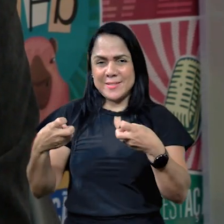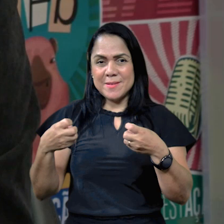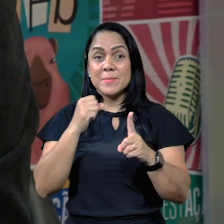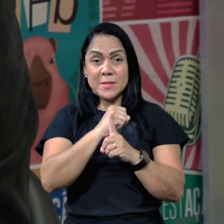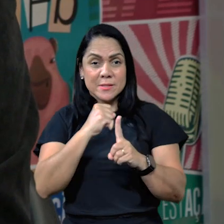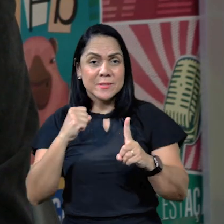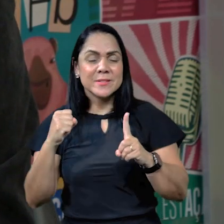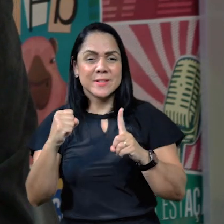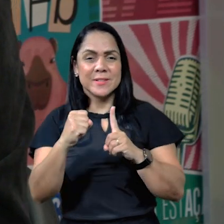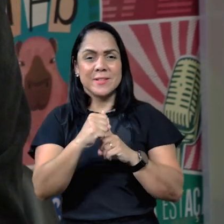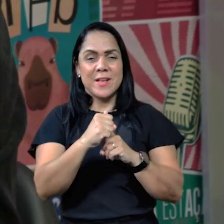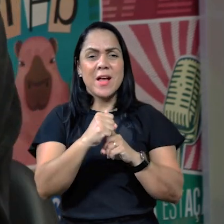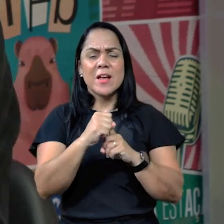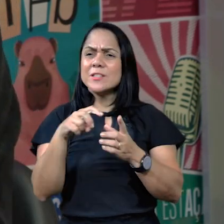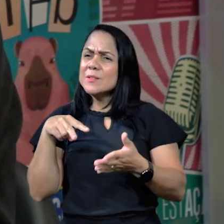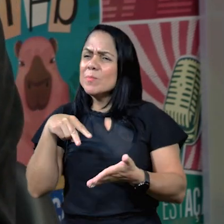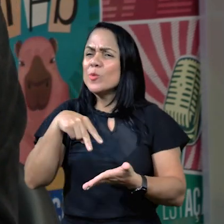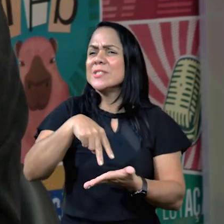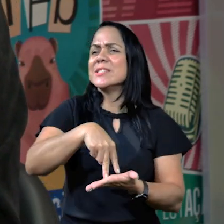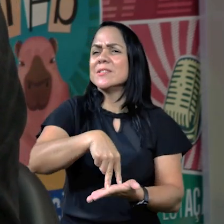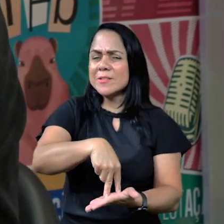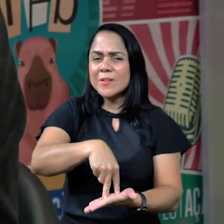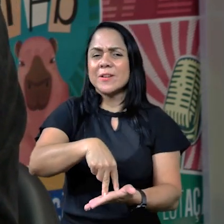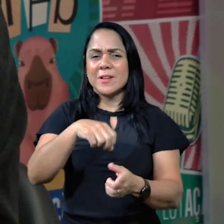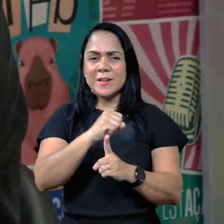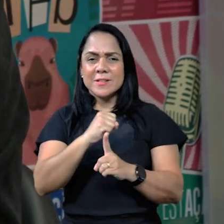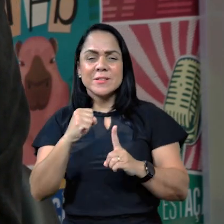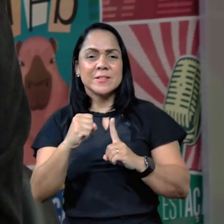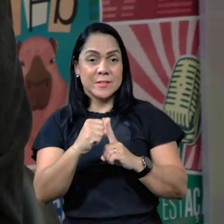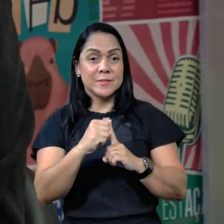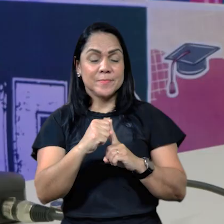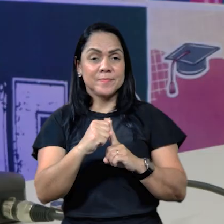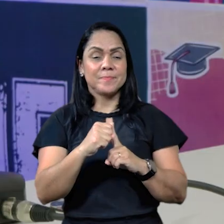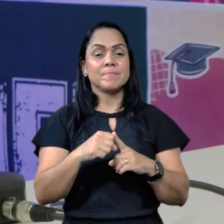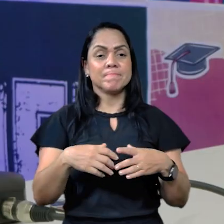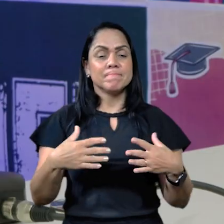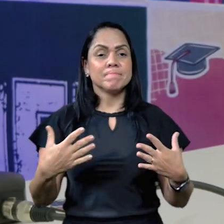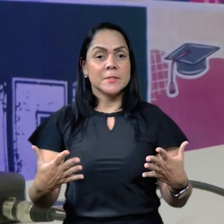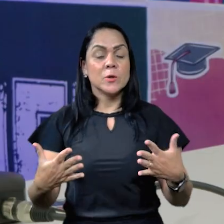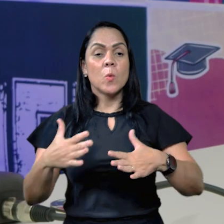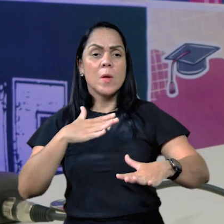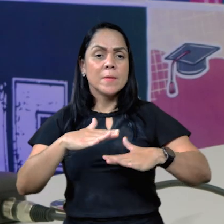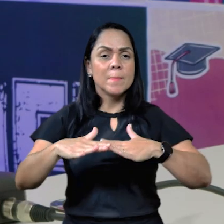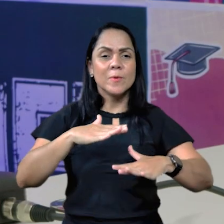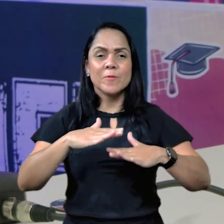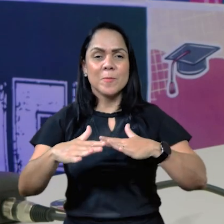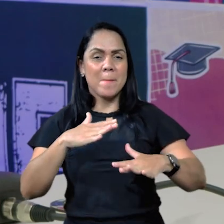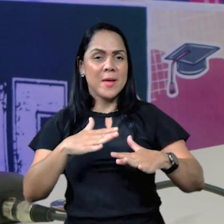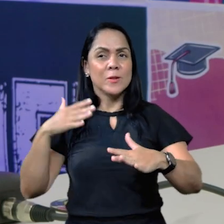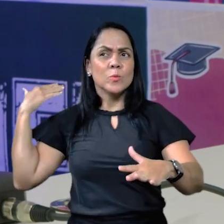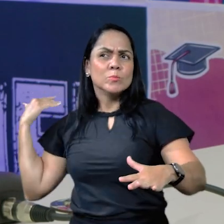sociedade, como essa pessoa se posiciona nessa sociedade, né. Sim. E assim, e esse movimento, ele